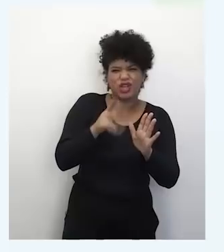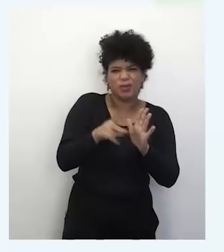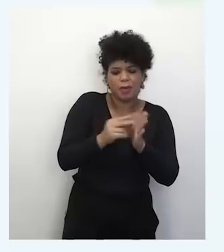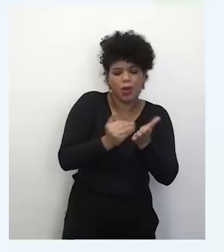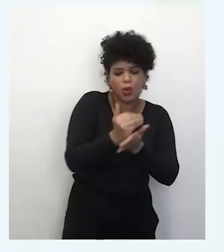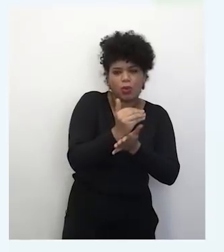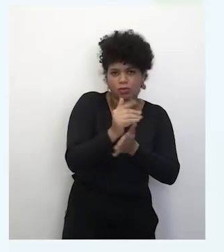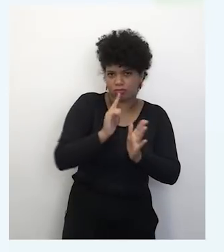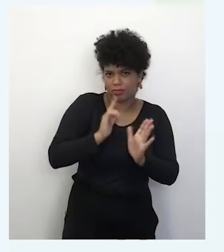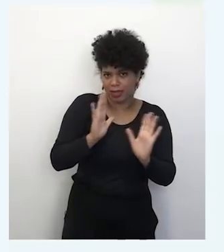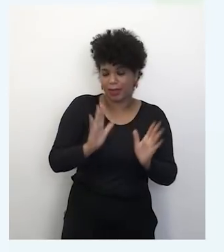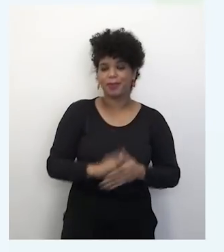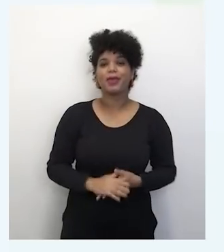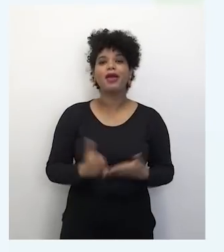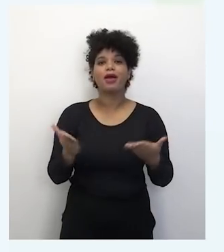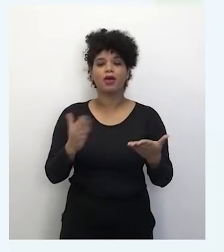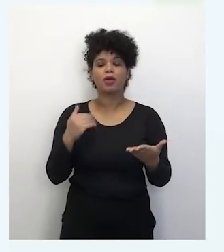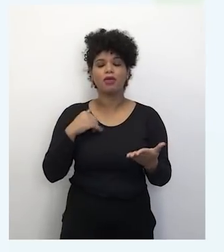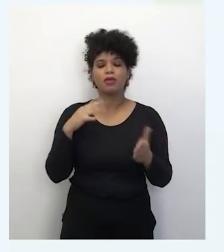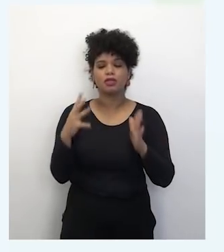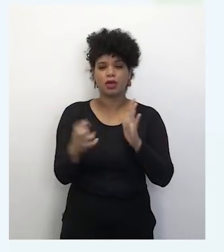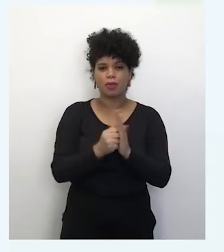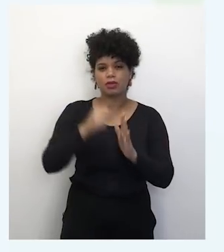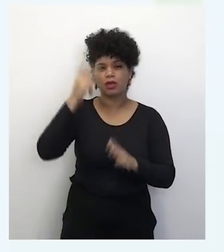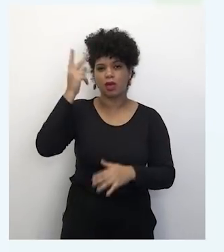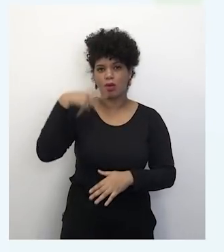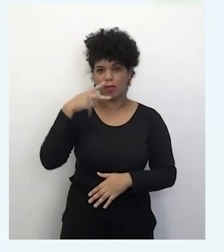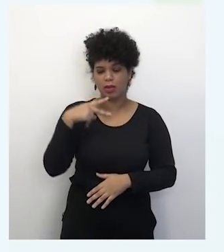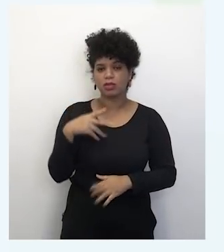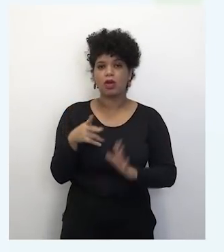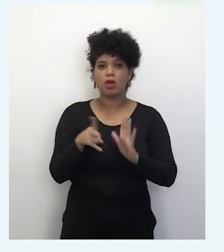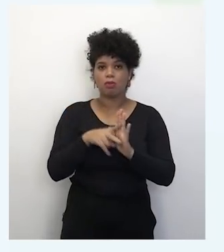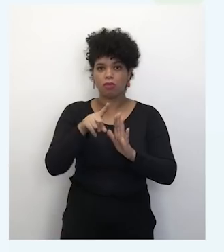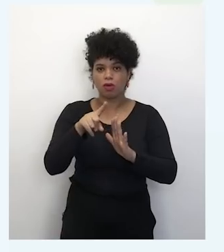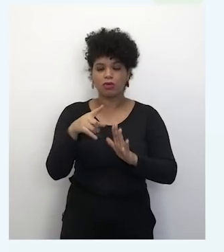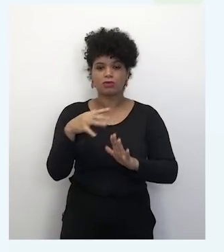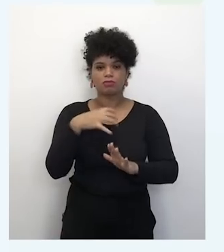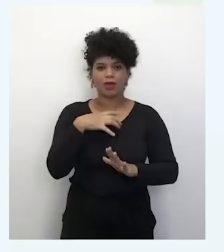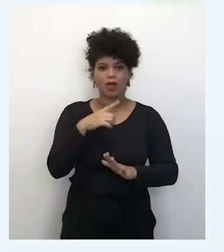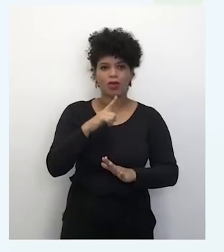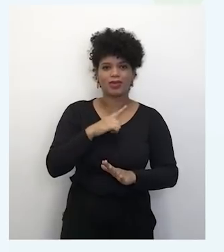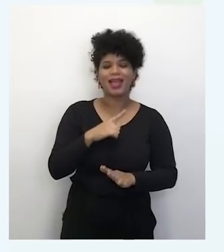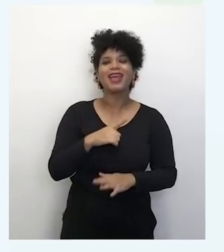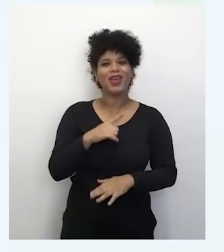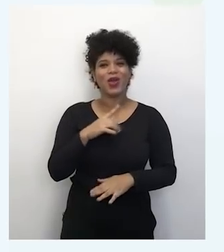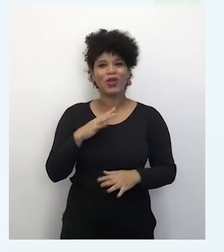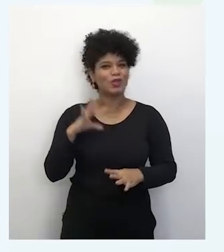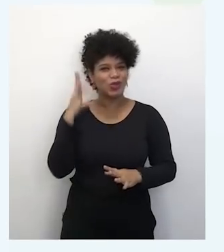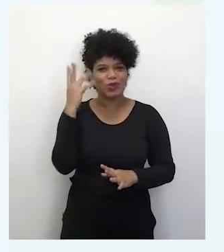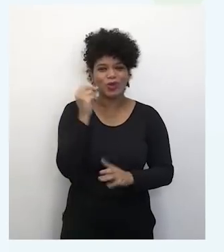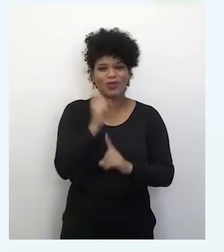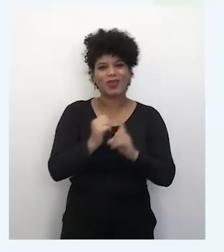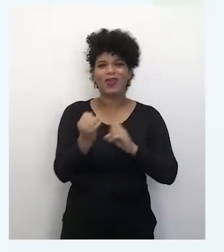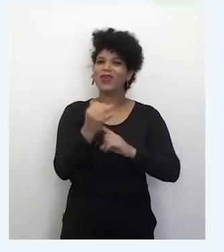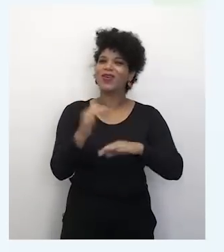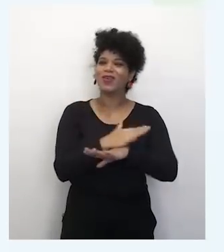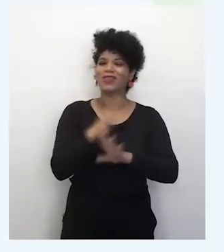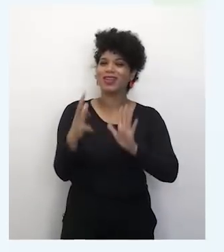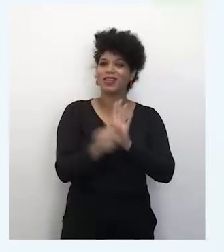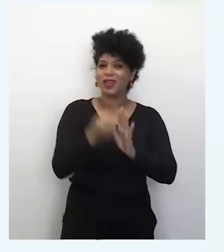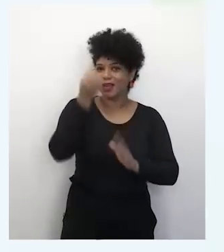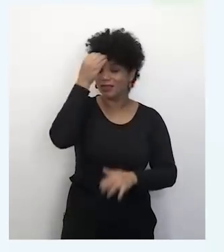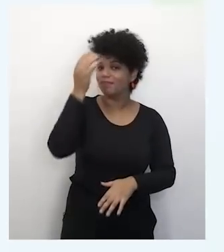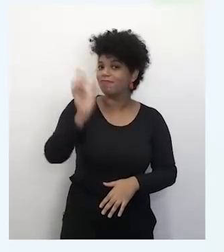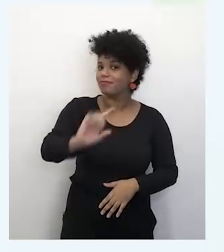enunciado. Então agora você preenche com seus dados de acordo com o que você se sente, com o que você aprendeu as competências socioemocionais. E não se